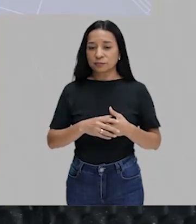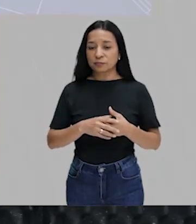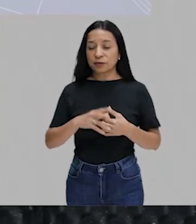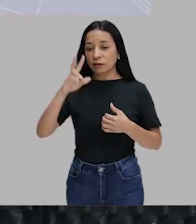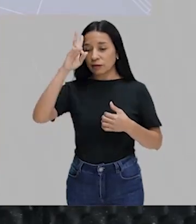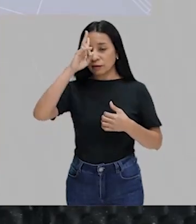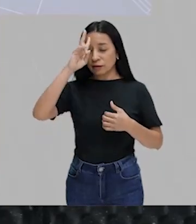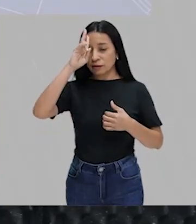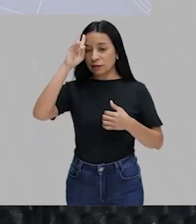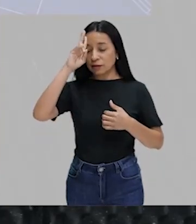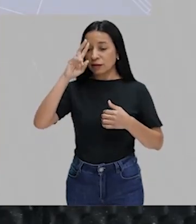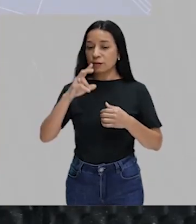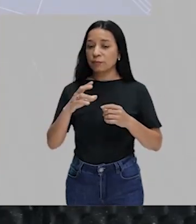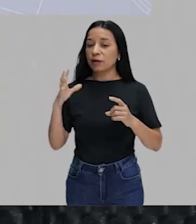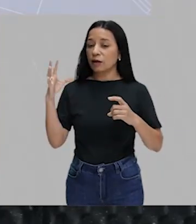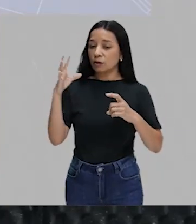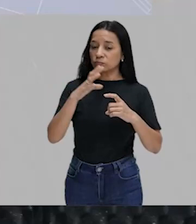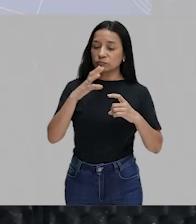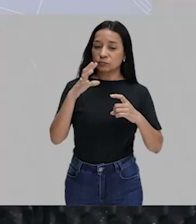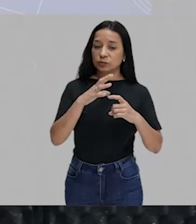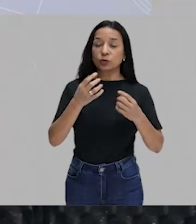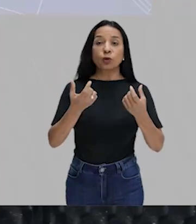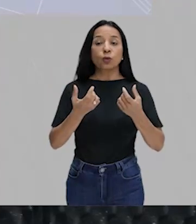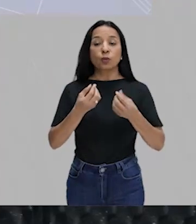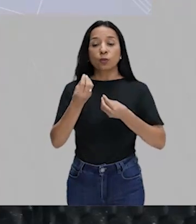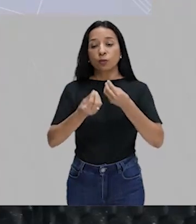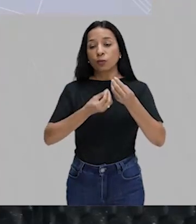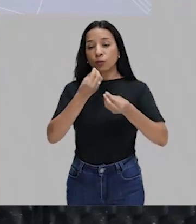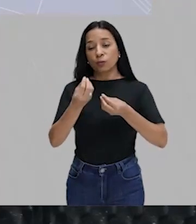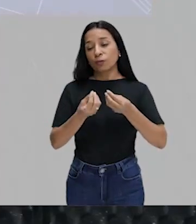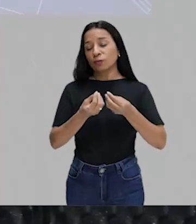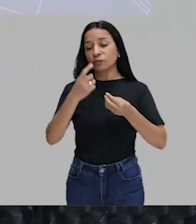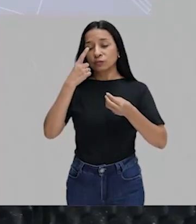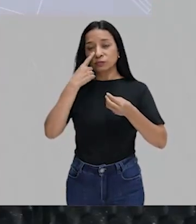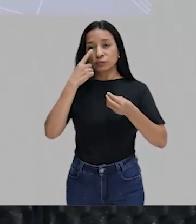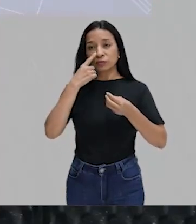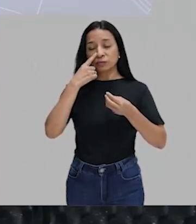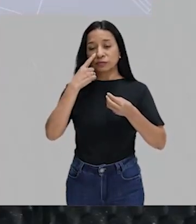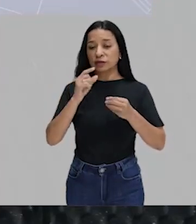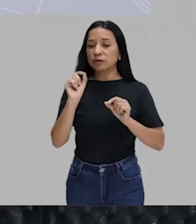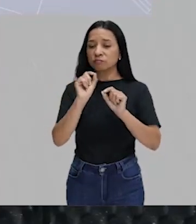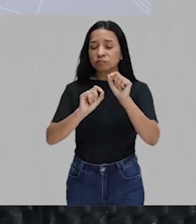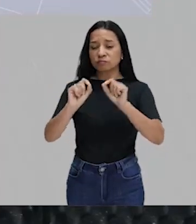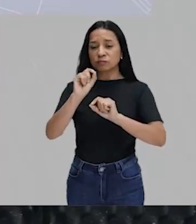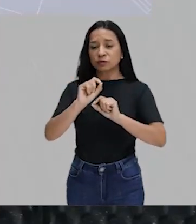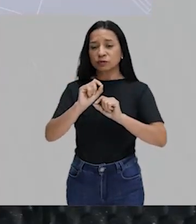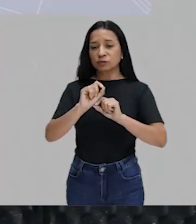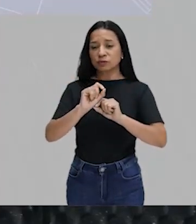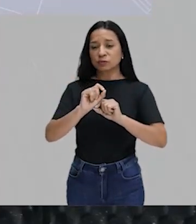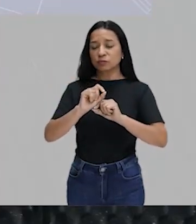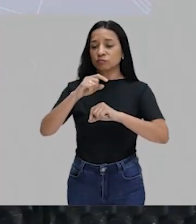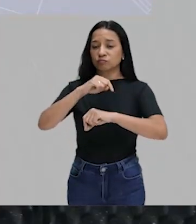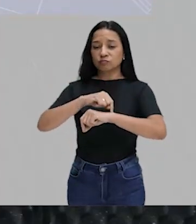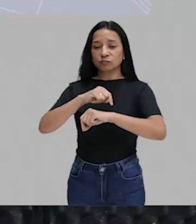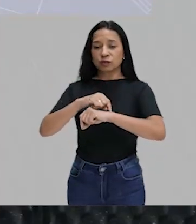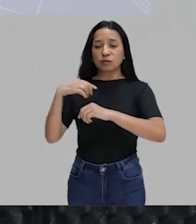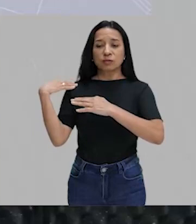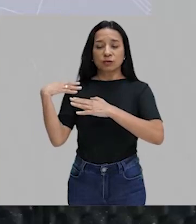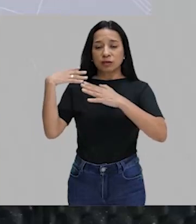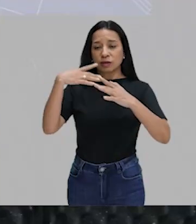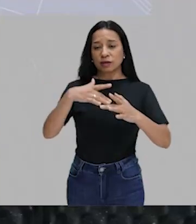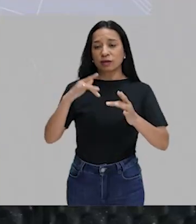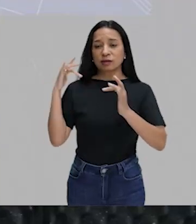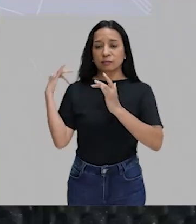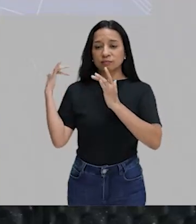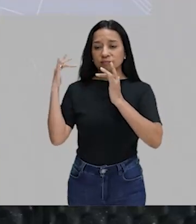mitologia. Onde a gente vê isso? Lá na era clássica, classicismo, lembram? Nós fizemos uma aula de viagem ao